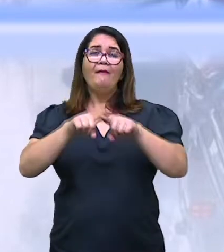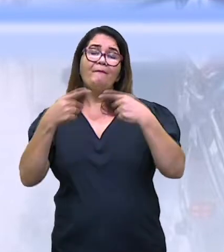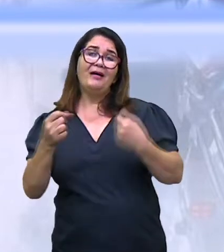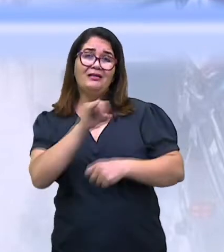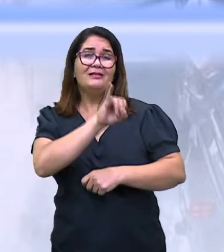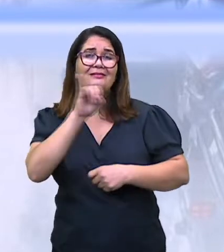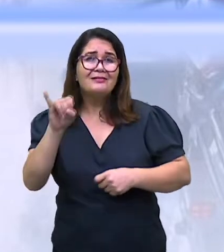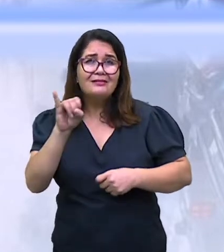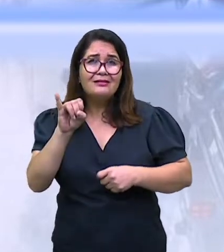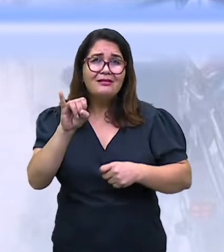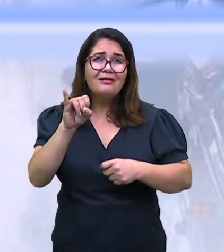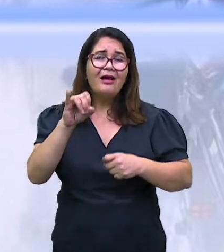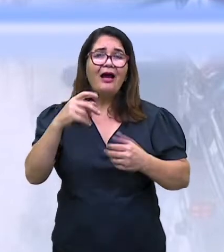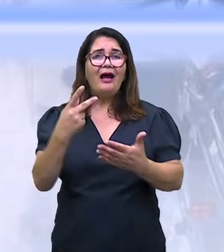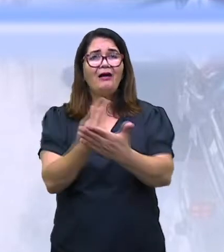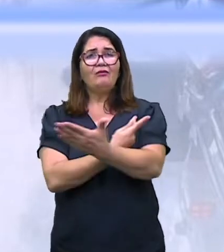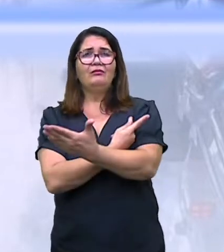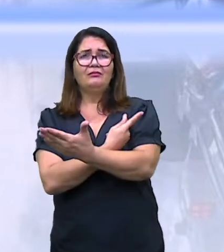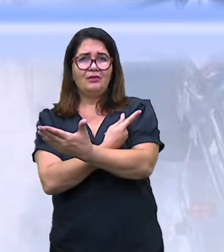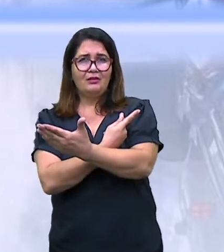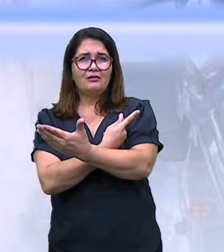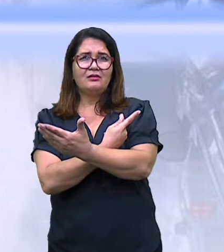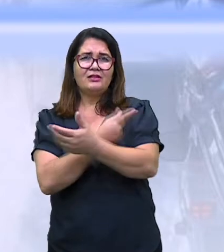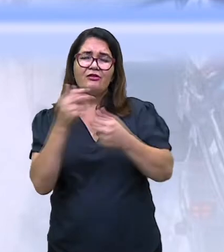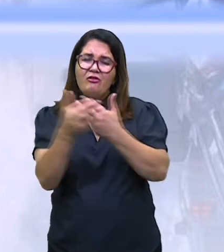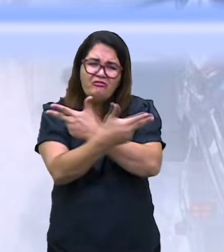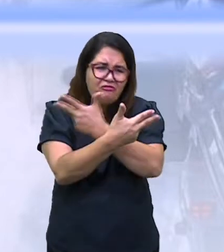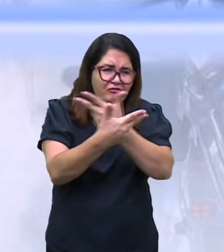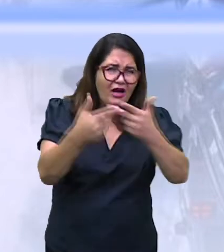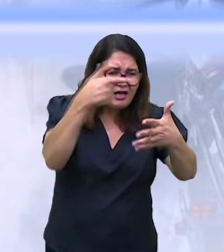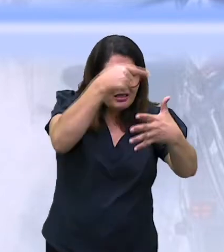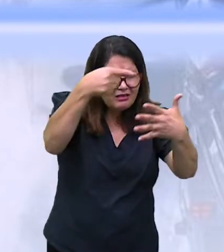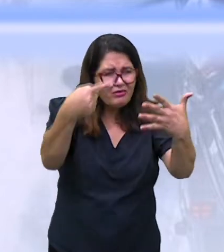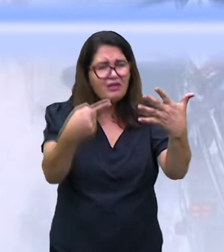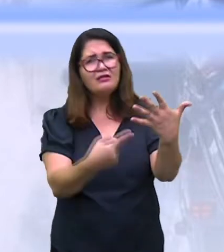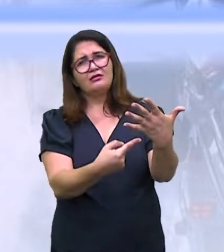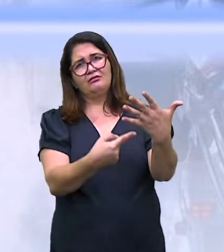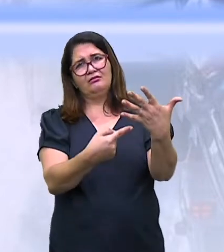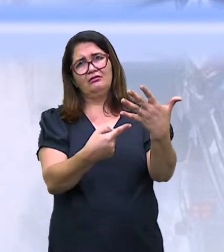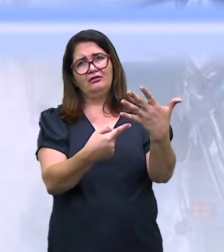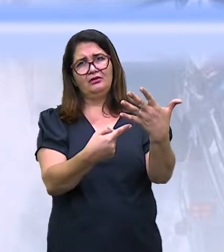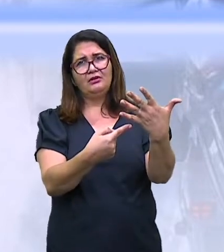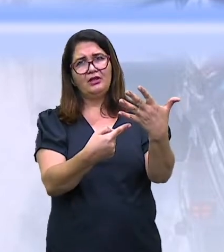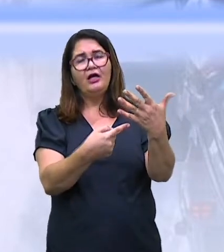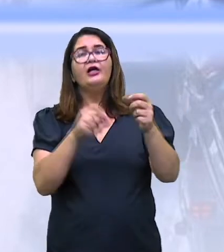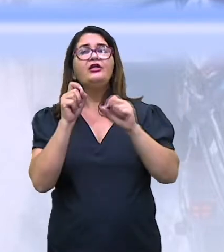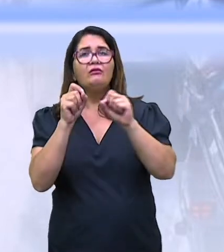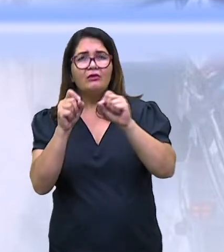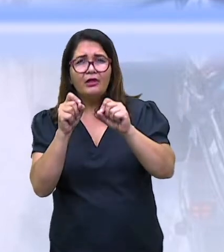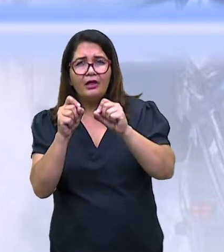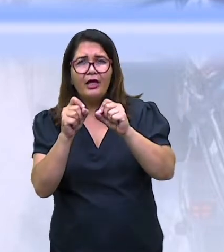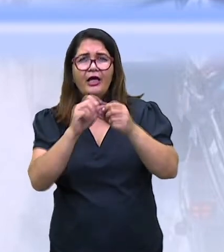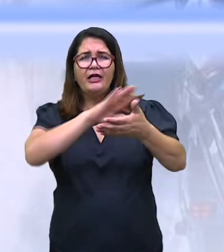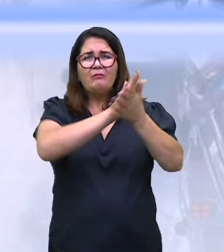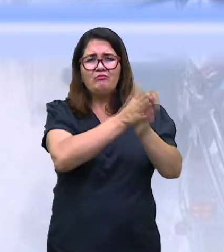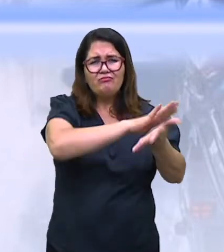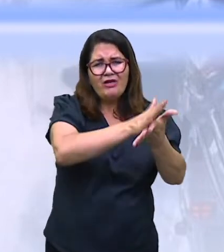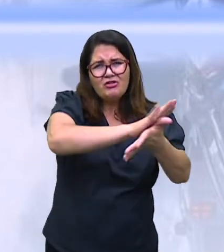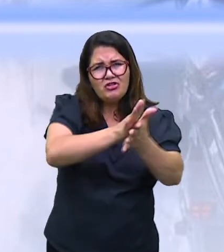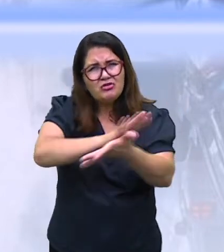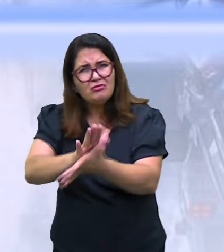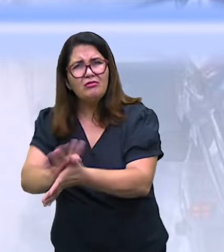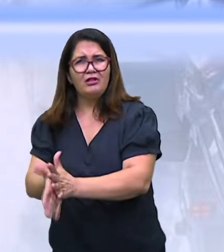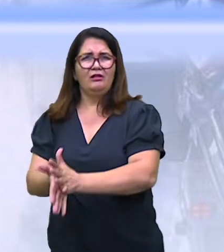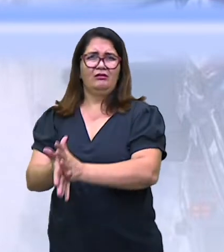ambiental de diversas magnitudes. Mas o velho paradigma de que não há